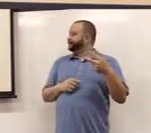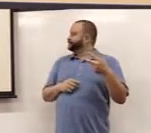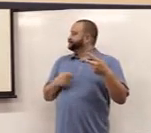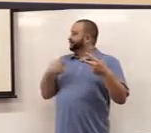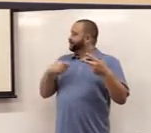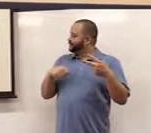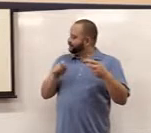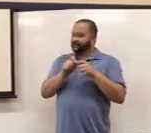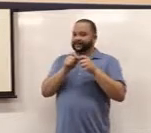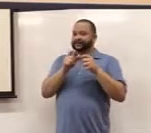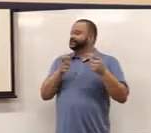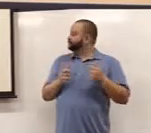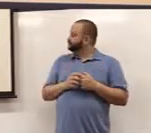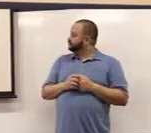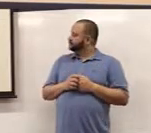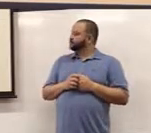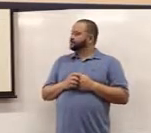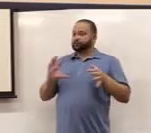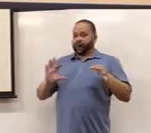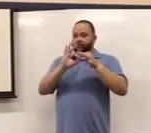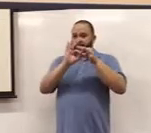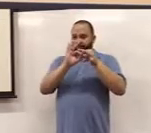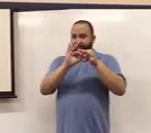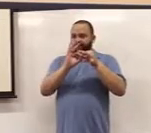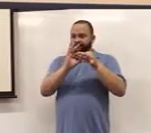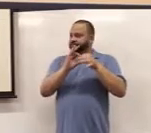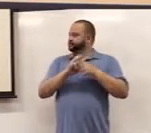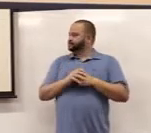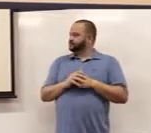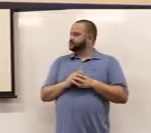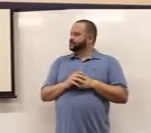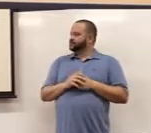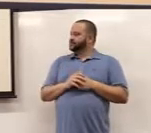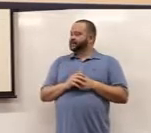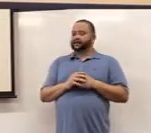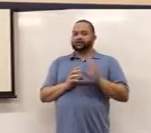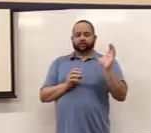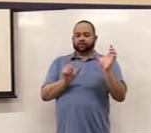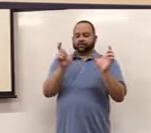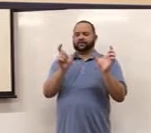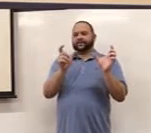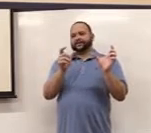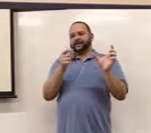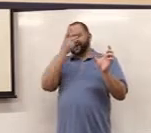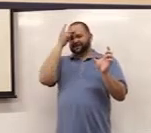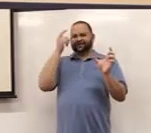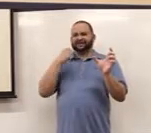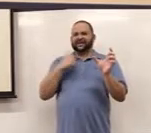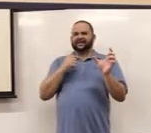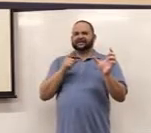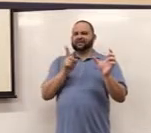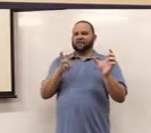precisa fazer, de um jeito, uma ponte entre os dois, para que essas notas diferentes sejam agradáveis, que a gente